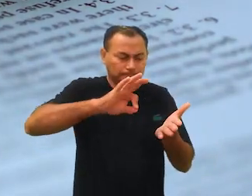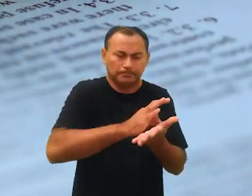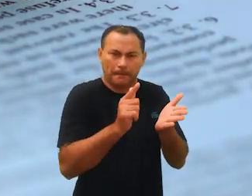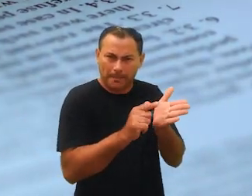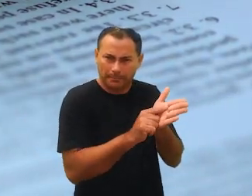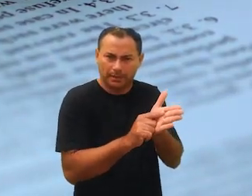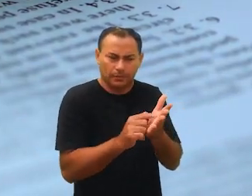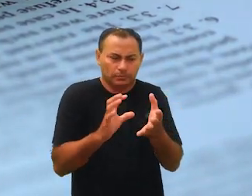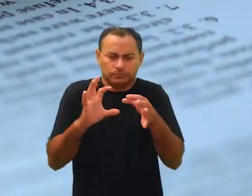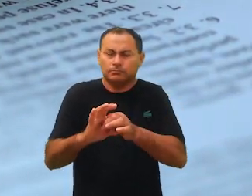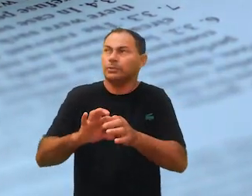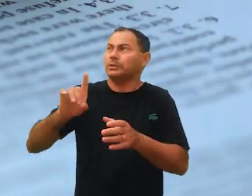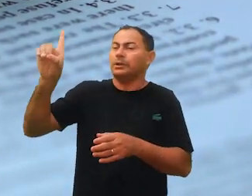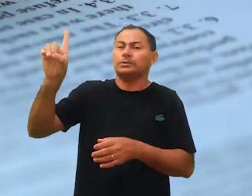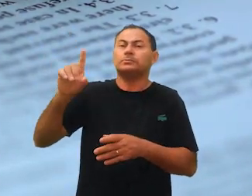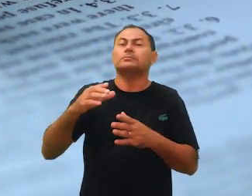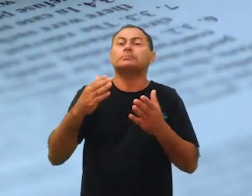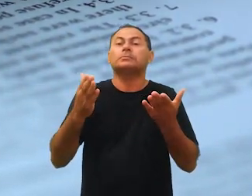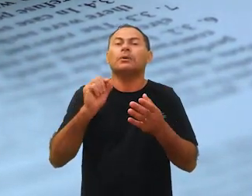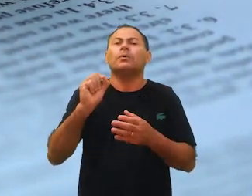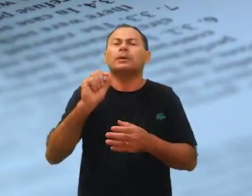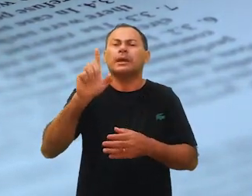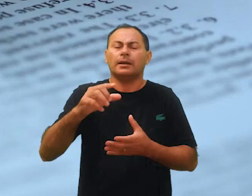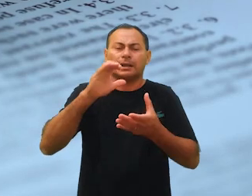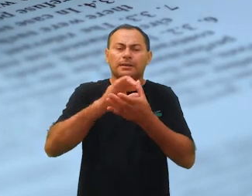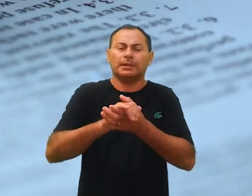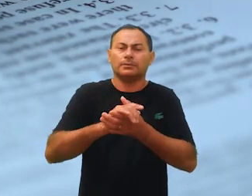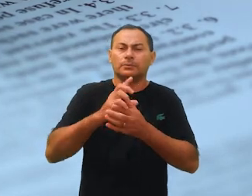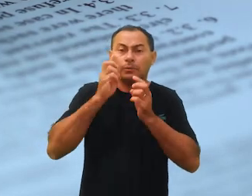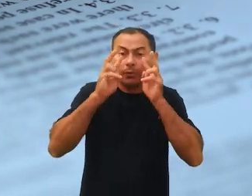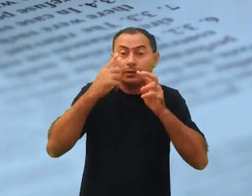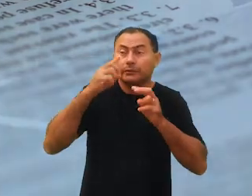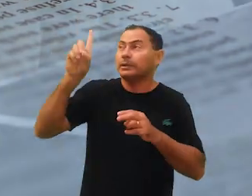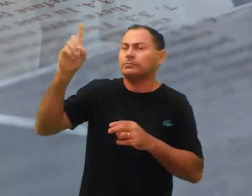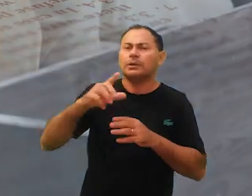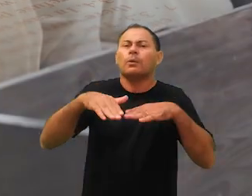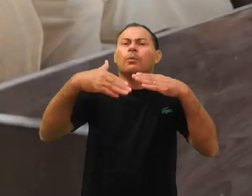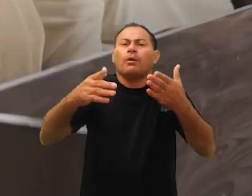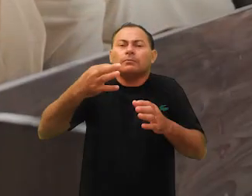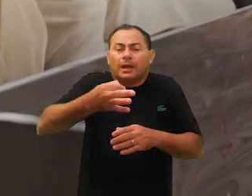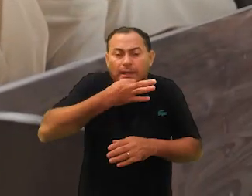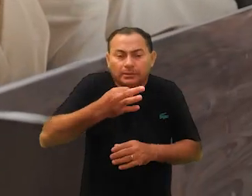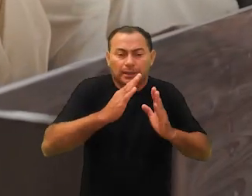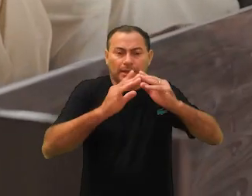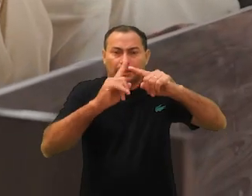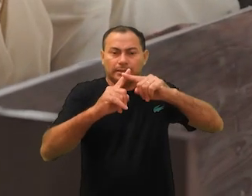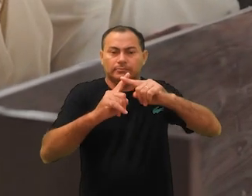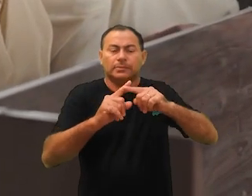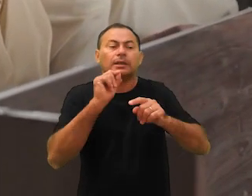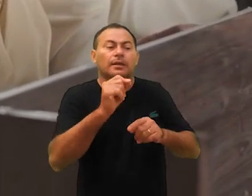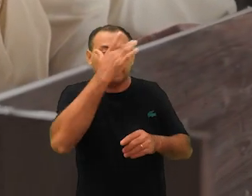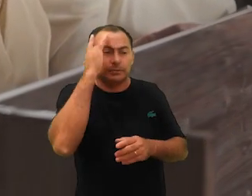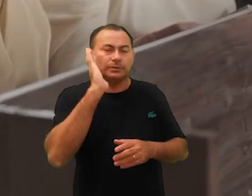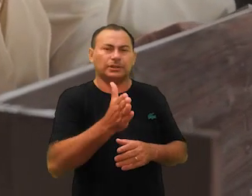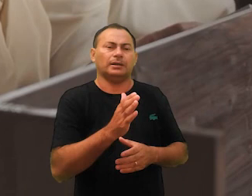um pedaço de papel foi unido por Deus? O que é o casamento aos olhos de Deus? Qual deve ser a atitude da igreja em